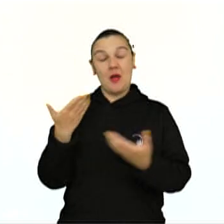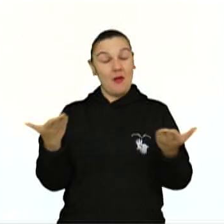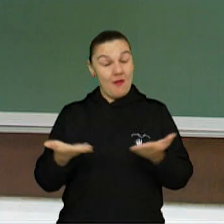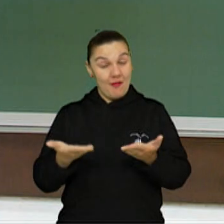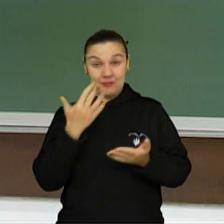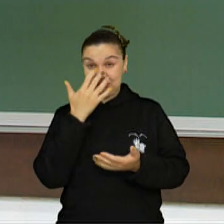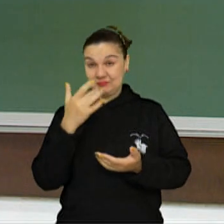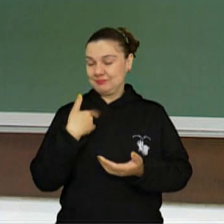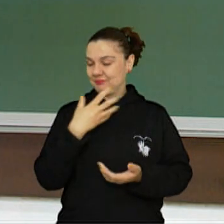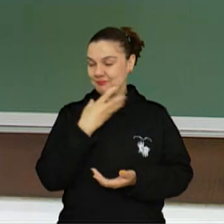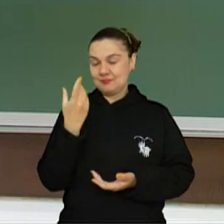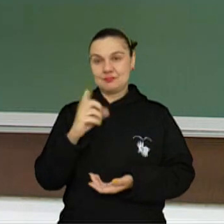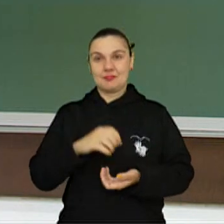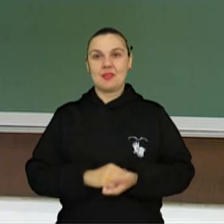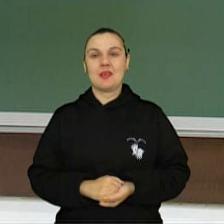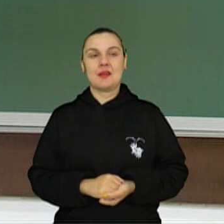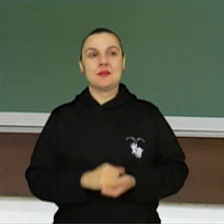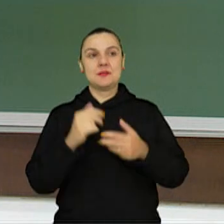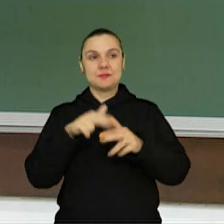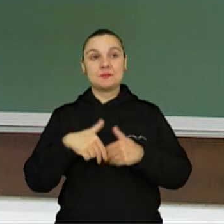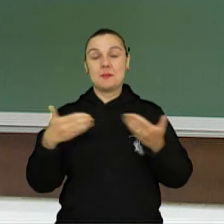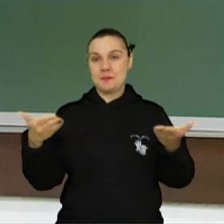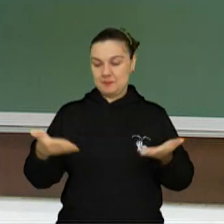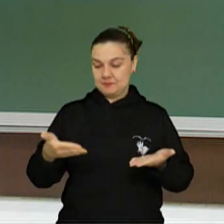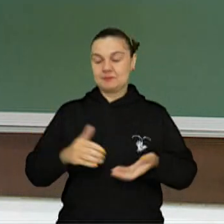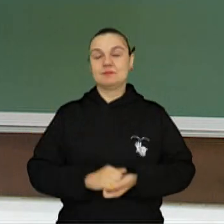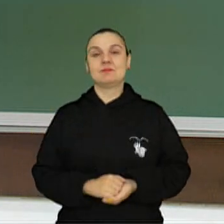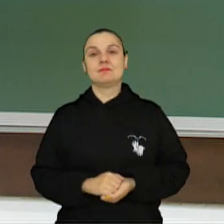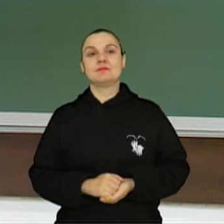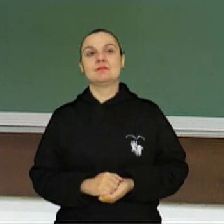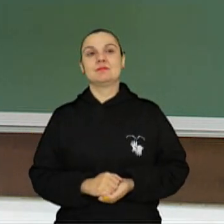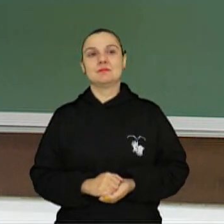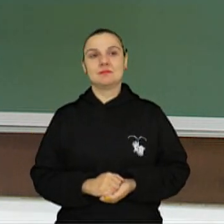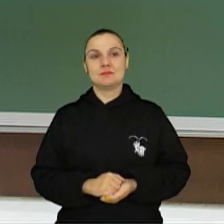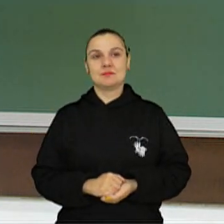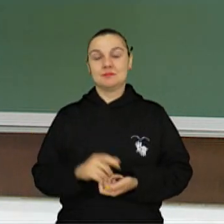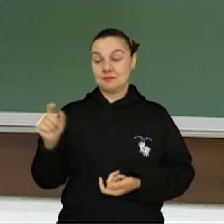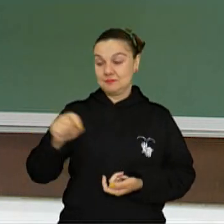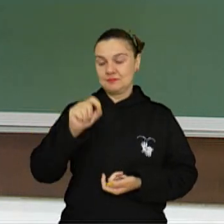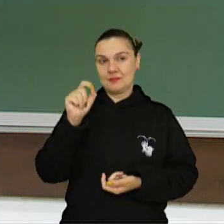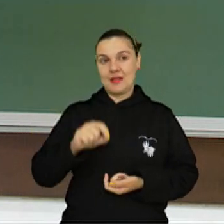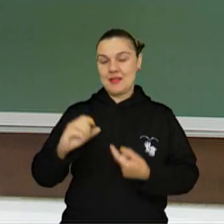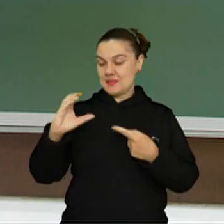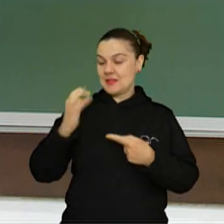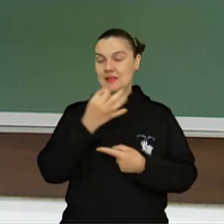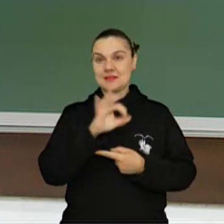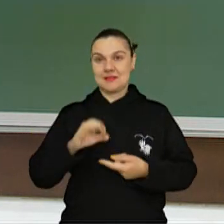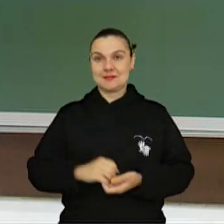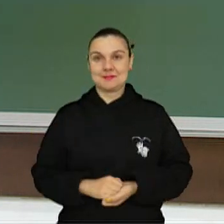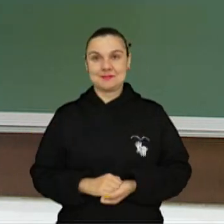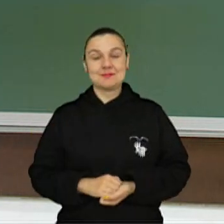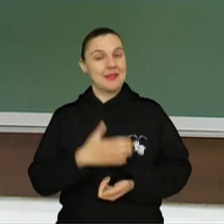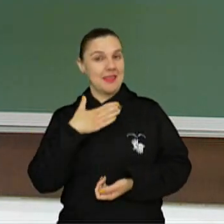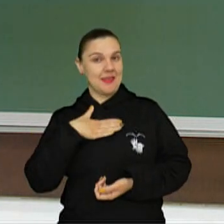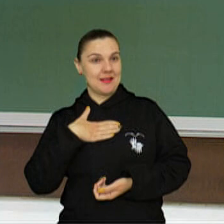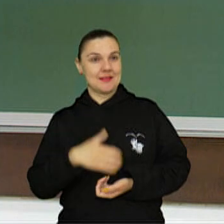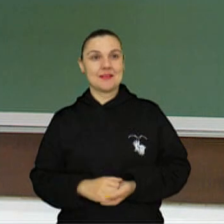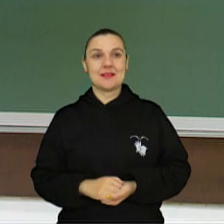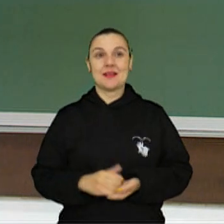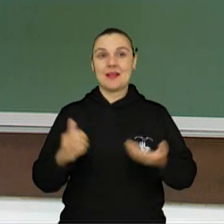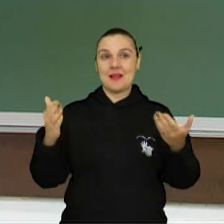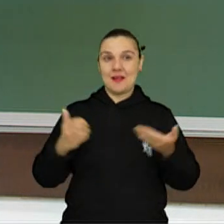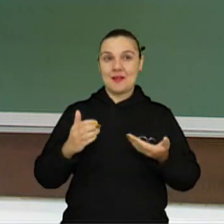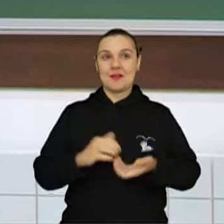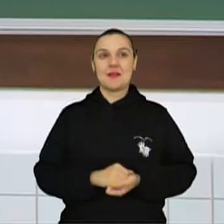está acontecendo. Por isso aí é uma ação no presente. A alternativa C é a que se encaixa. Tranquilo? A